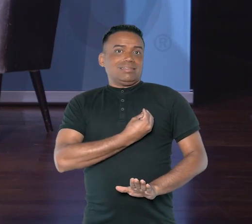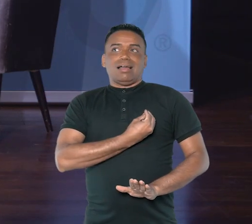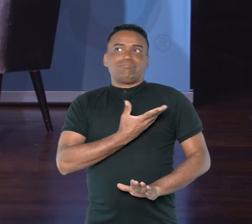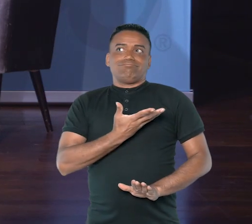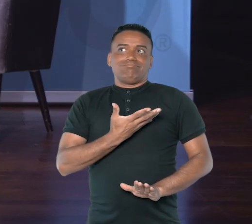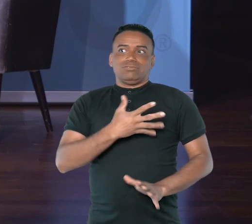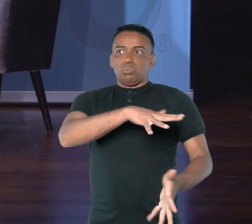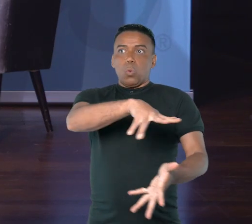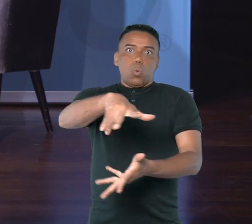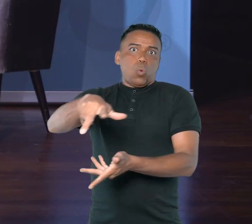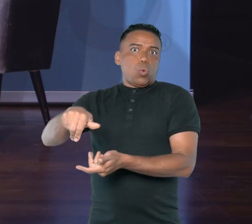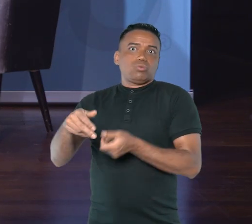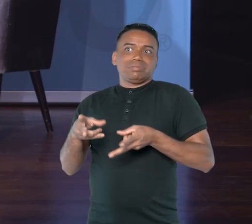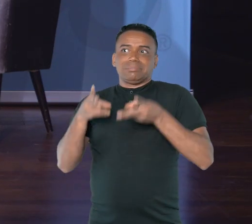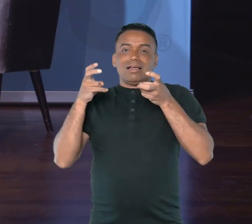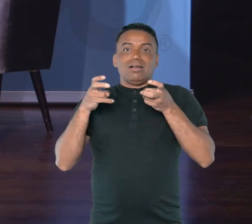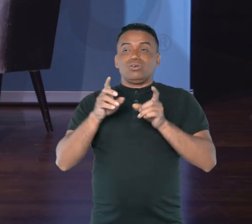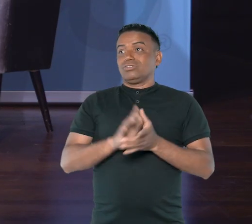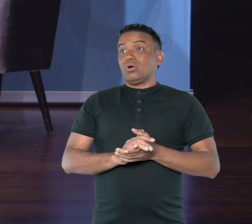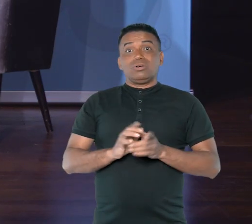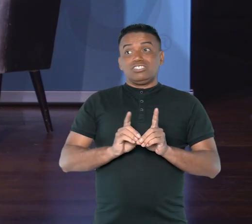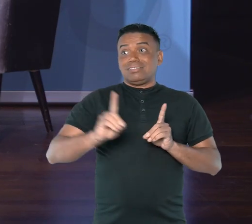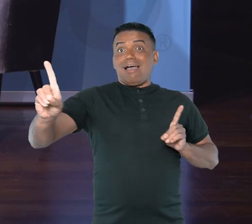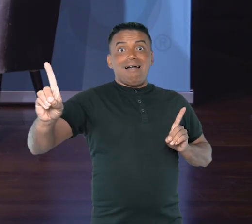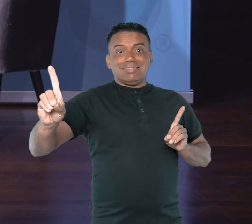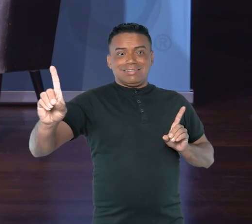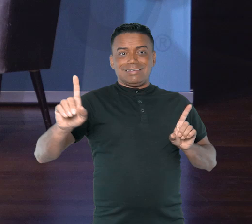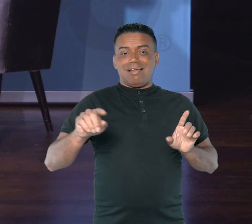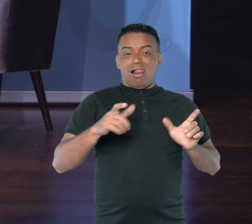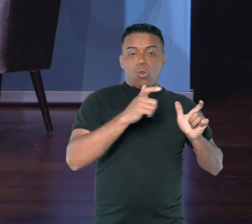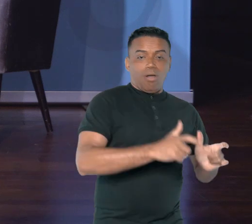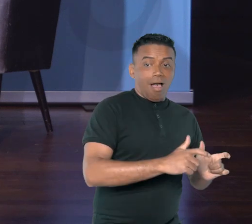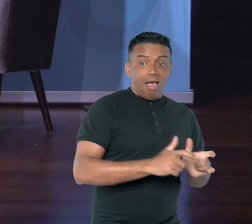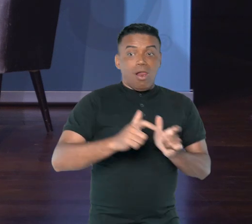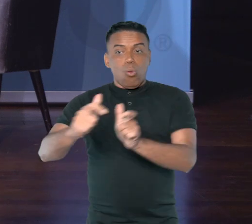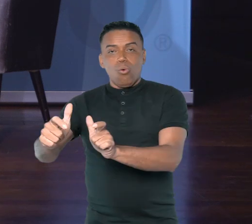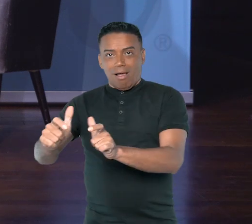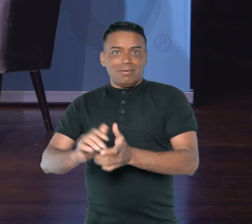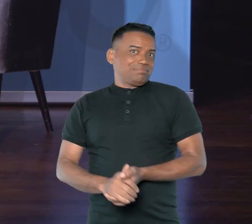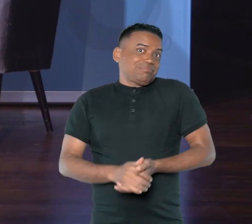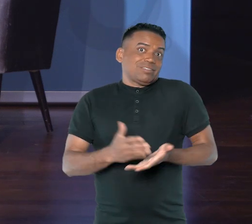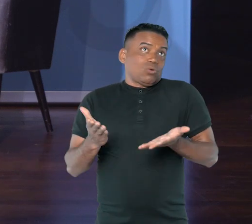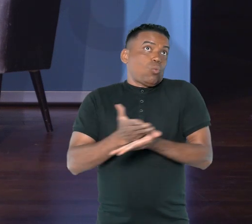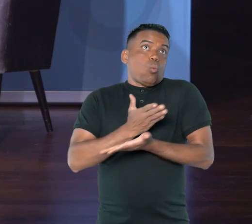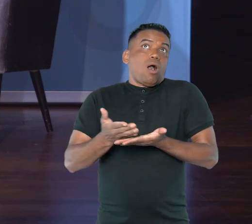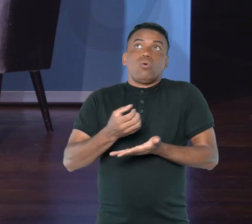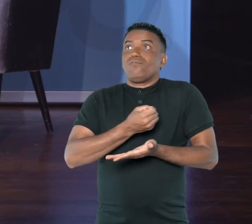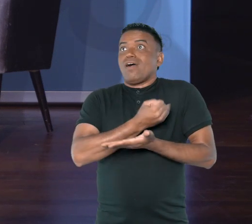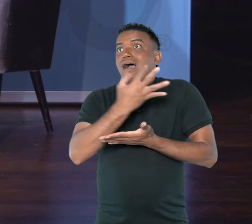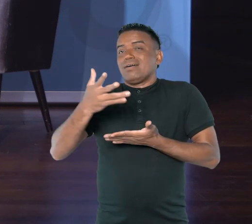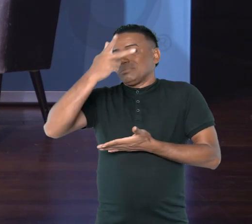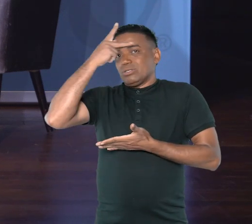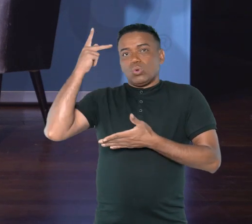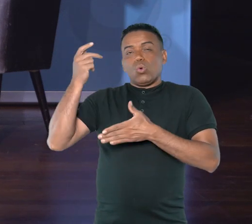mundo, né, essa distância entre dois pontos, sobre a qual tantos escritores já falaram, né, muito melhor do que eu,